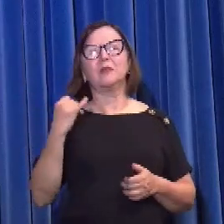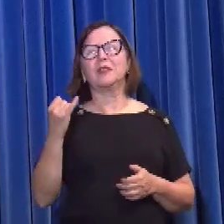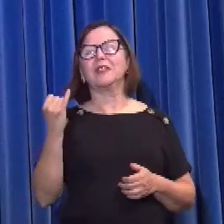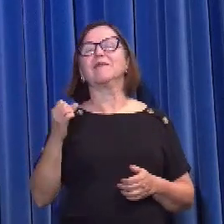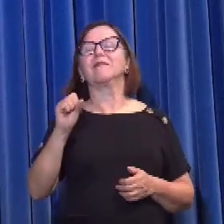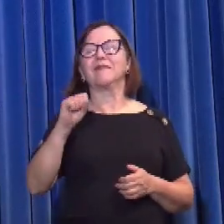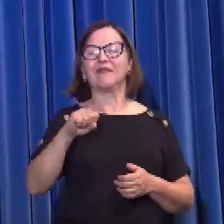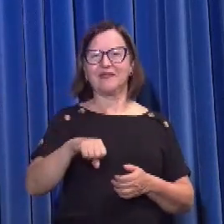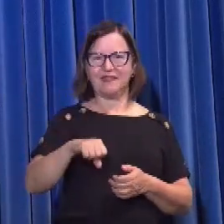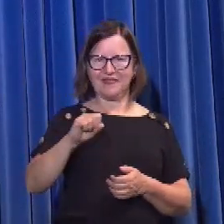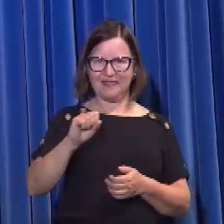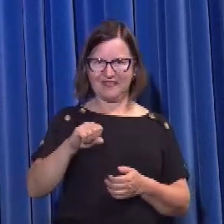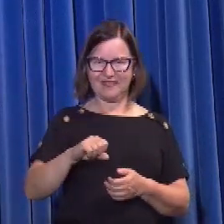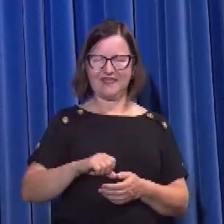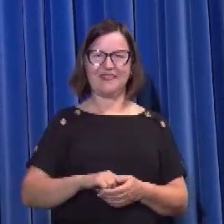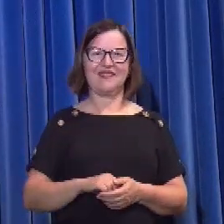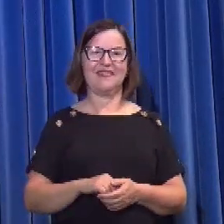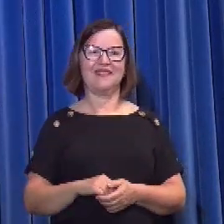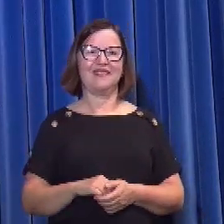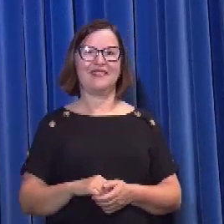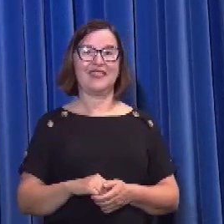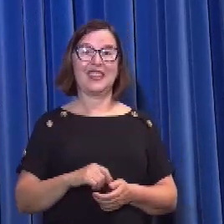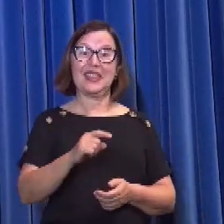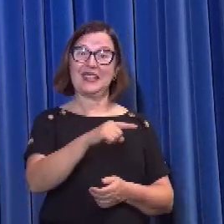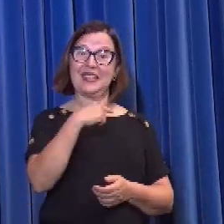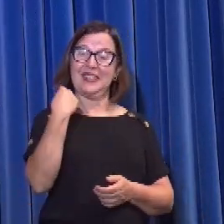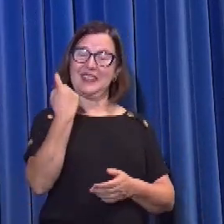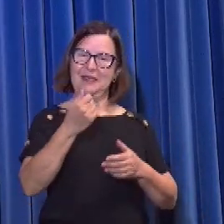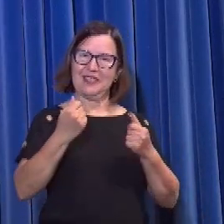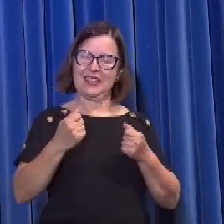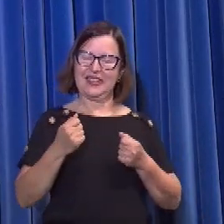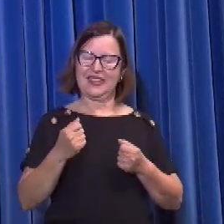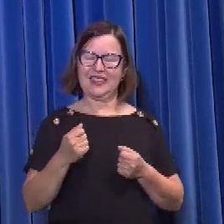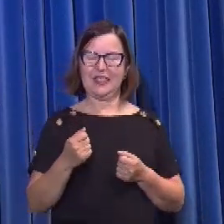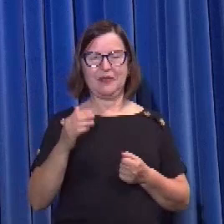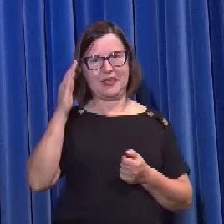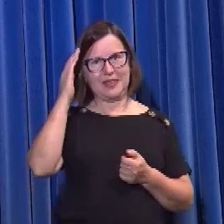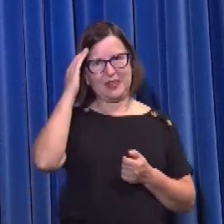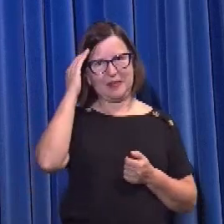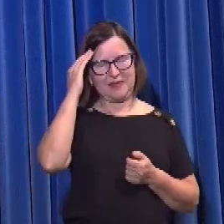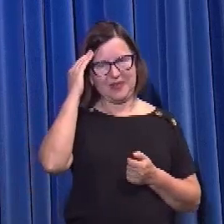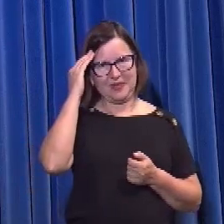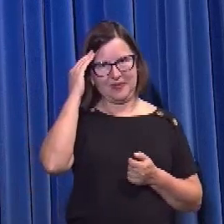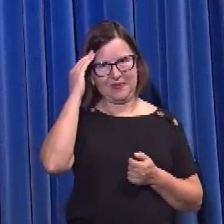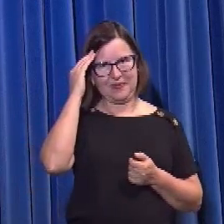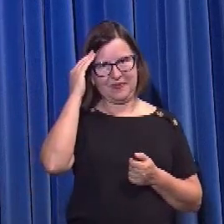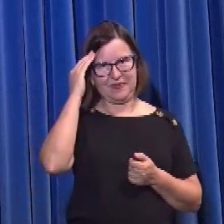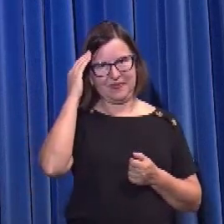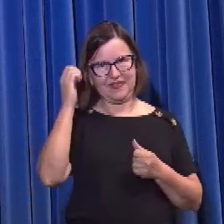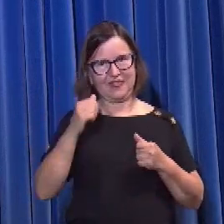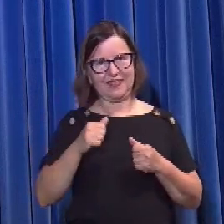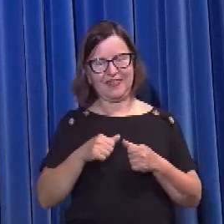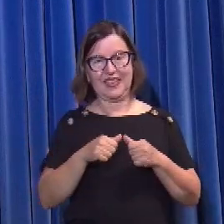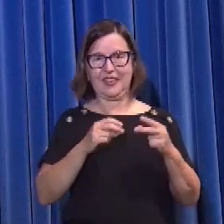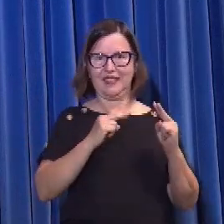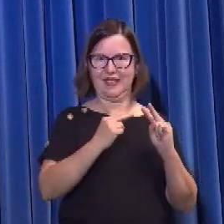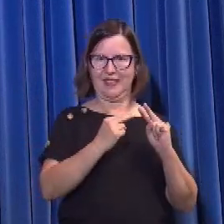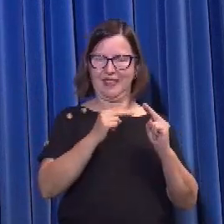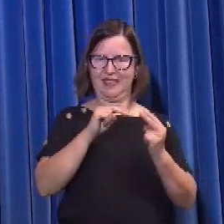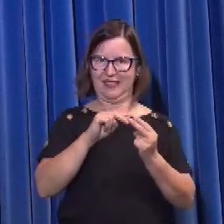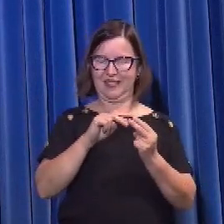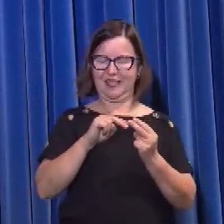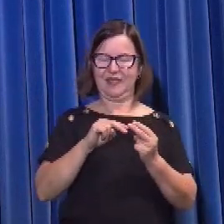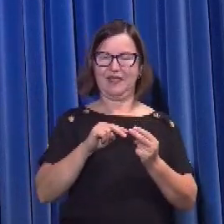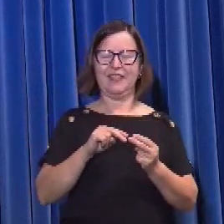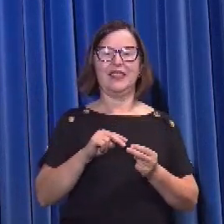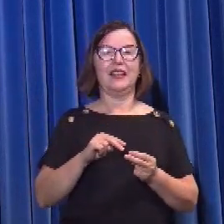que é importante para nós. Nós precisamos ter em mente esse aspecto aqui da doutrina da perseverança. Para